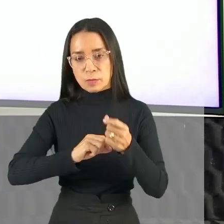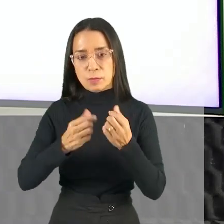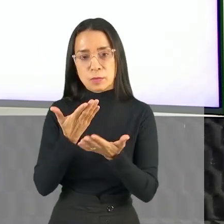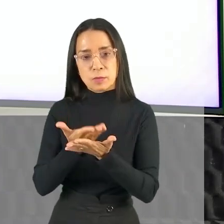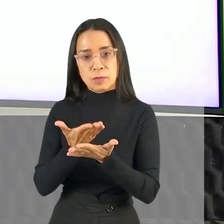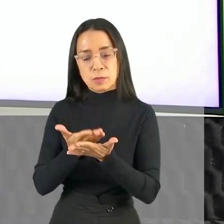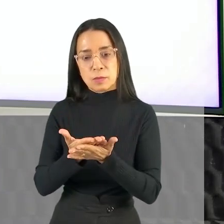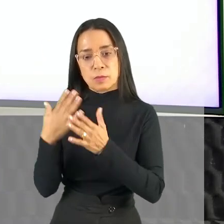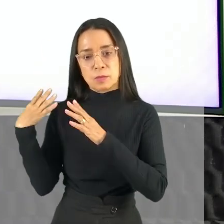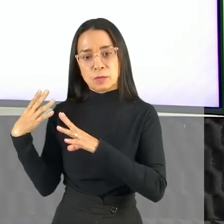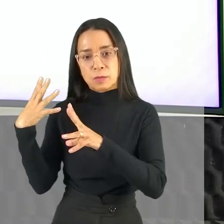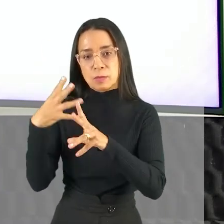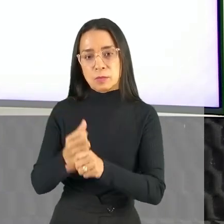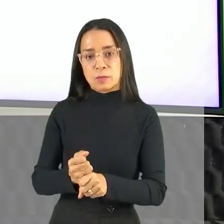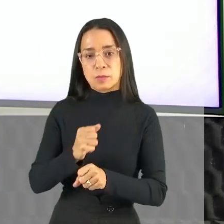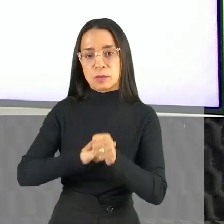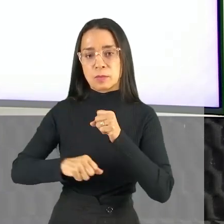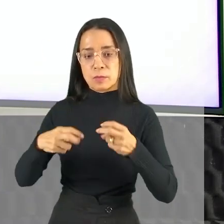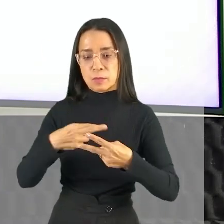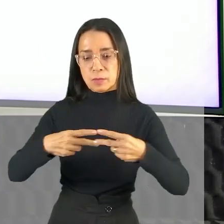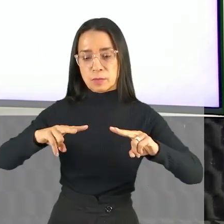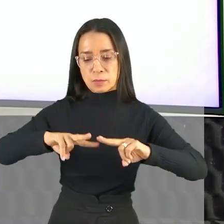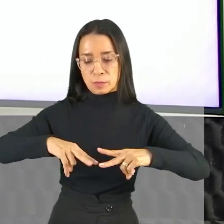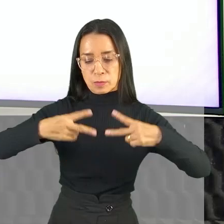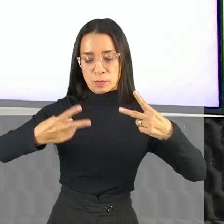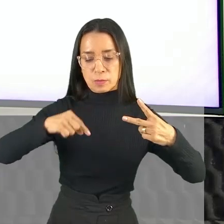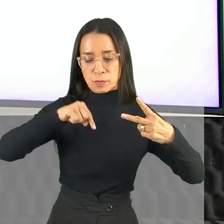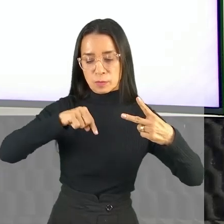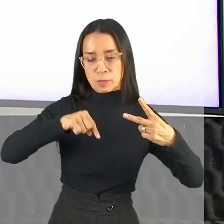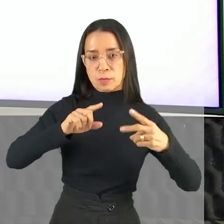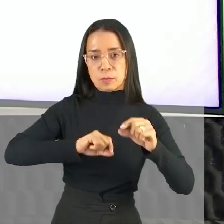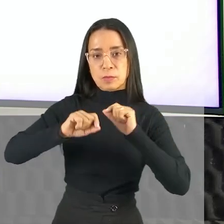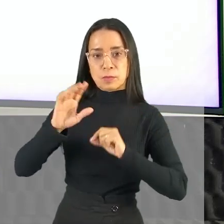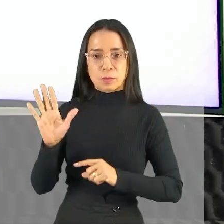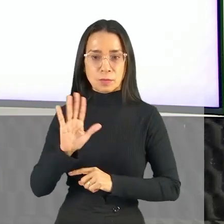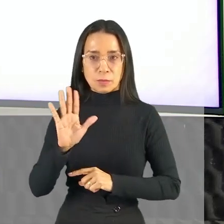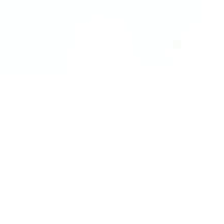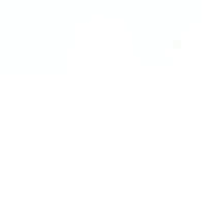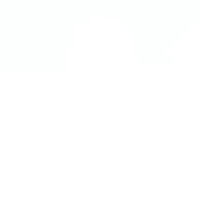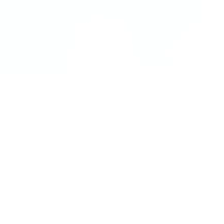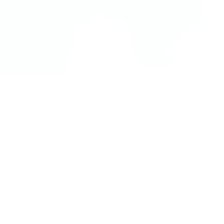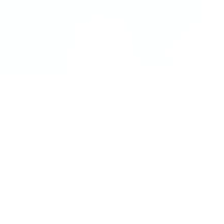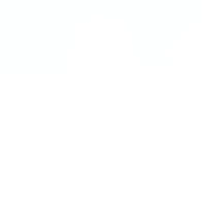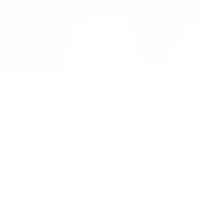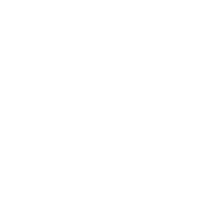esqueçam, estudem, revisem, material no link e até a próxima.